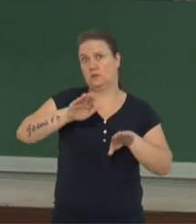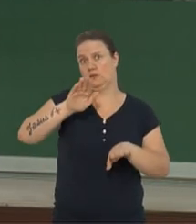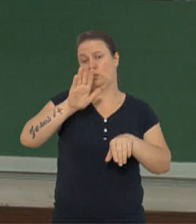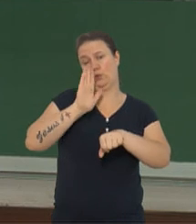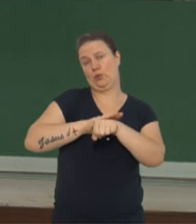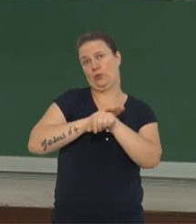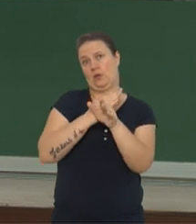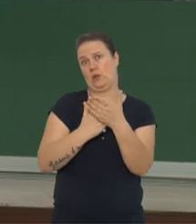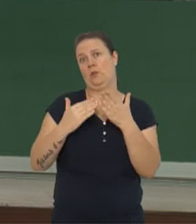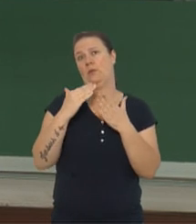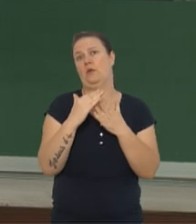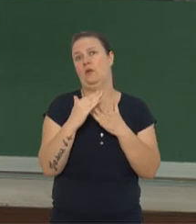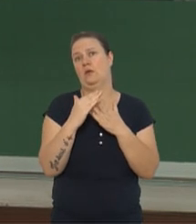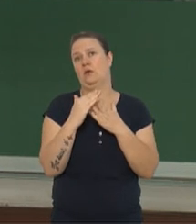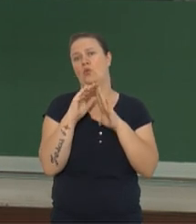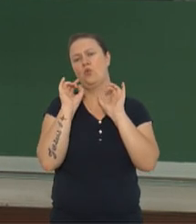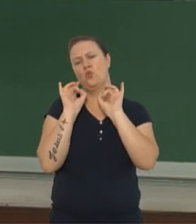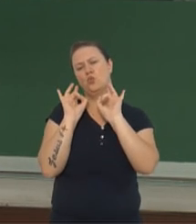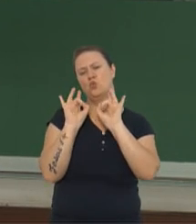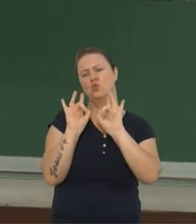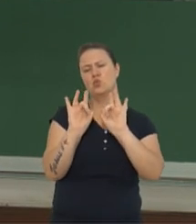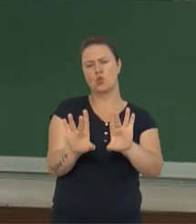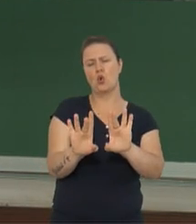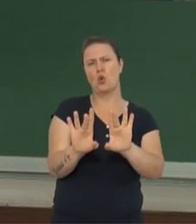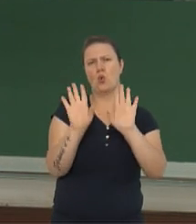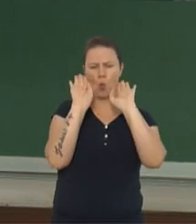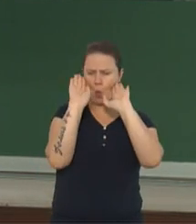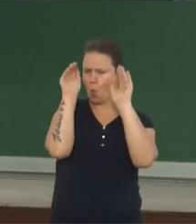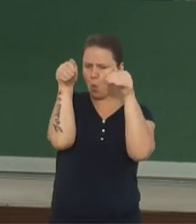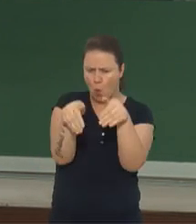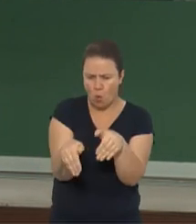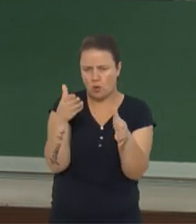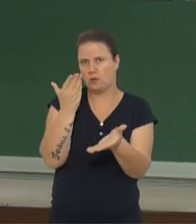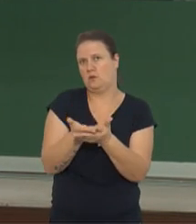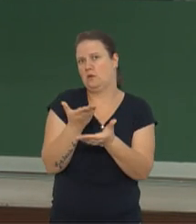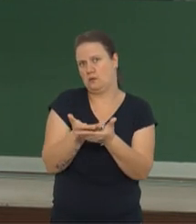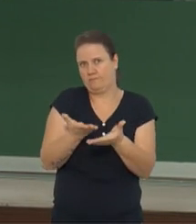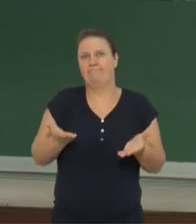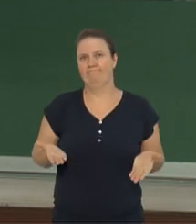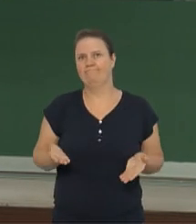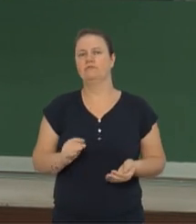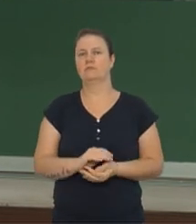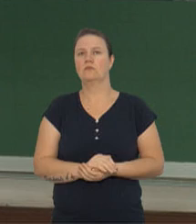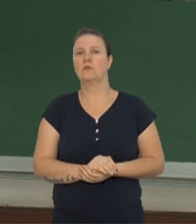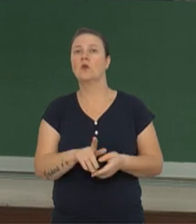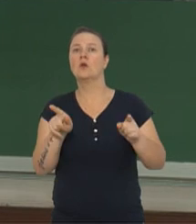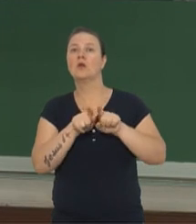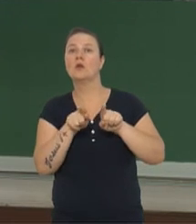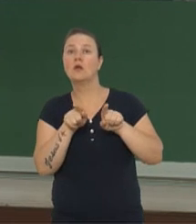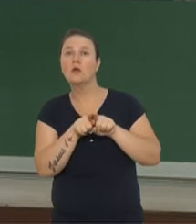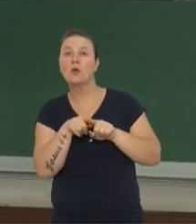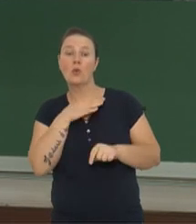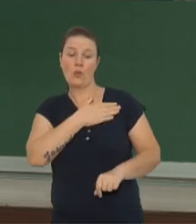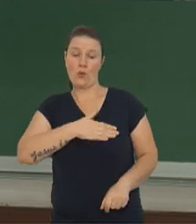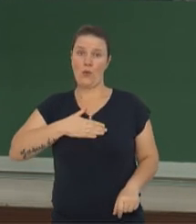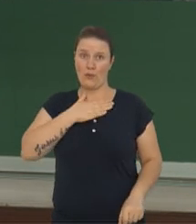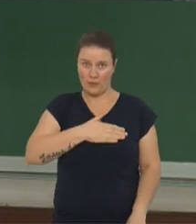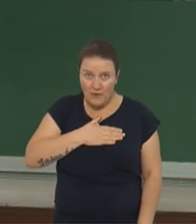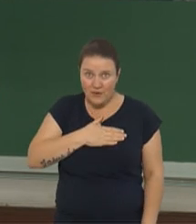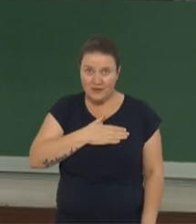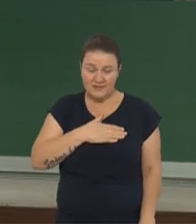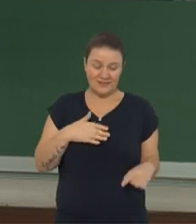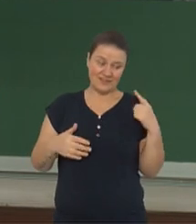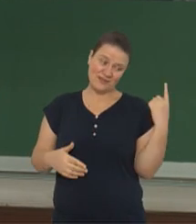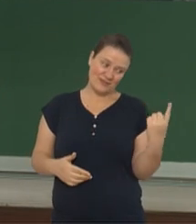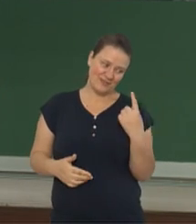tempo, solo, somente, unicamente estudaria. E te gusta estudiar solo? Você gosta de